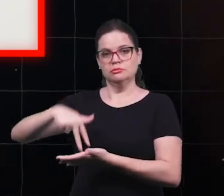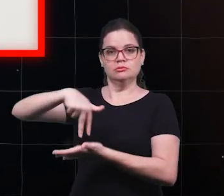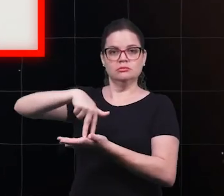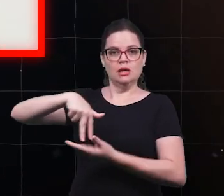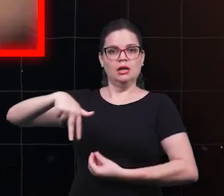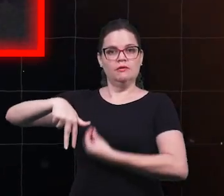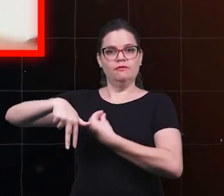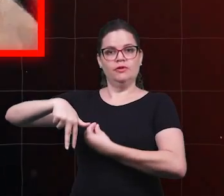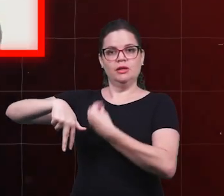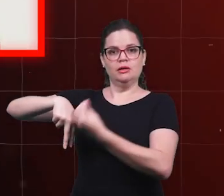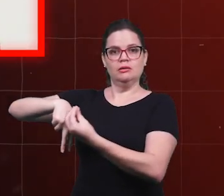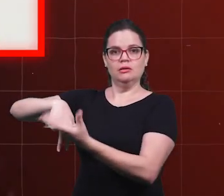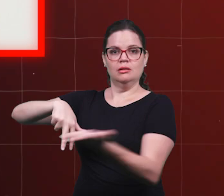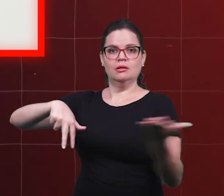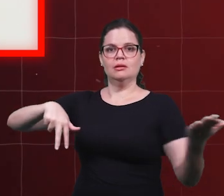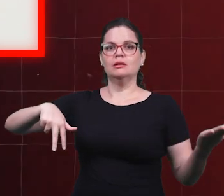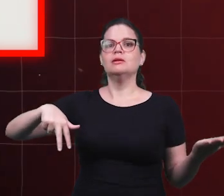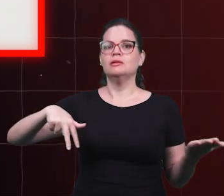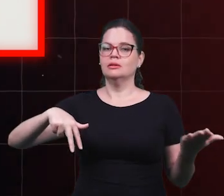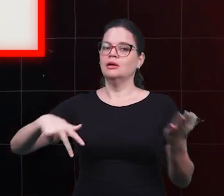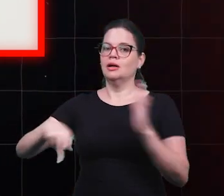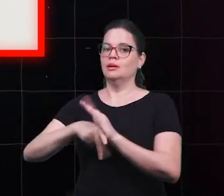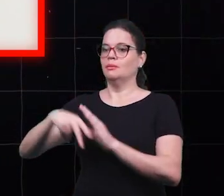vida. Então a vida está com ele.